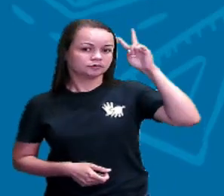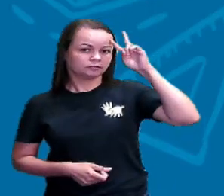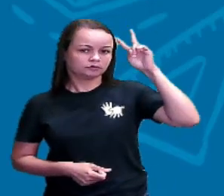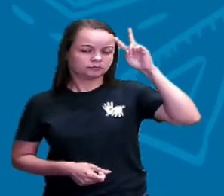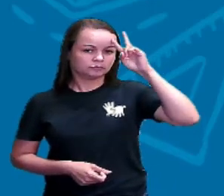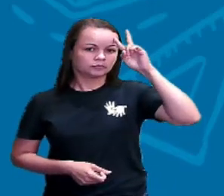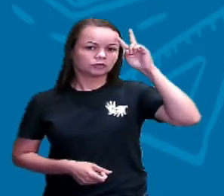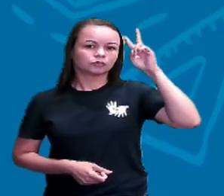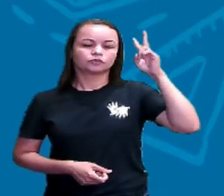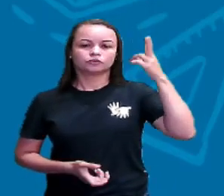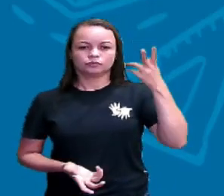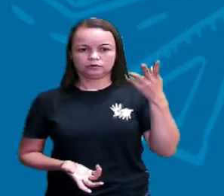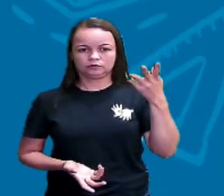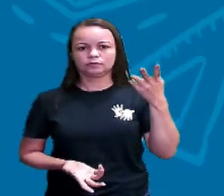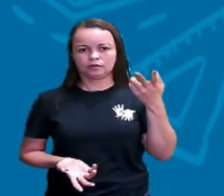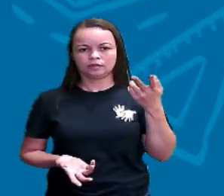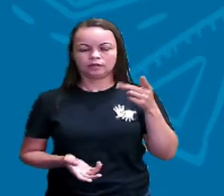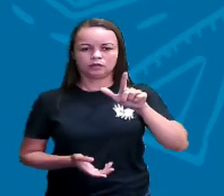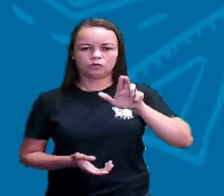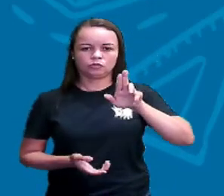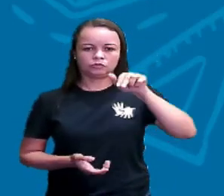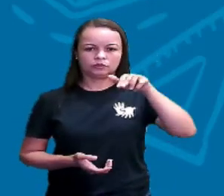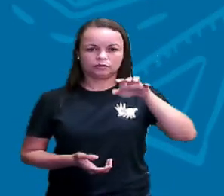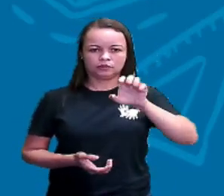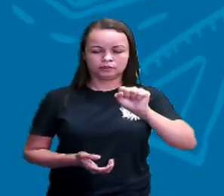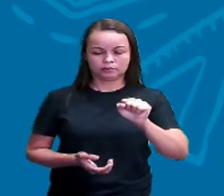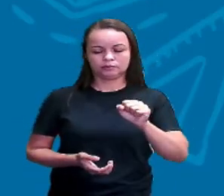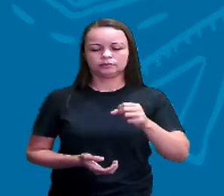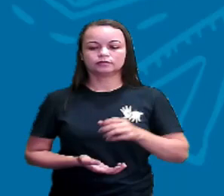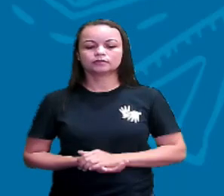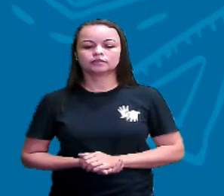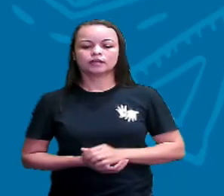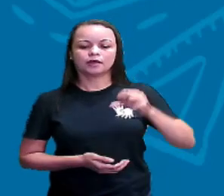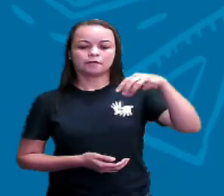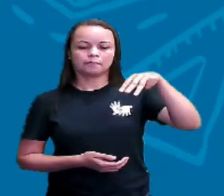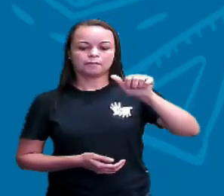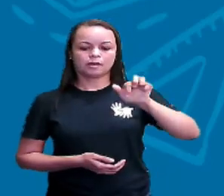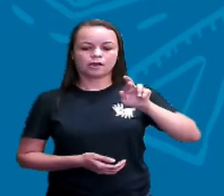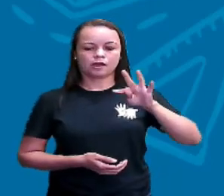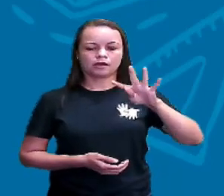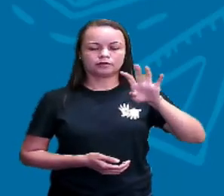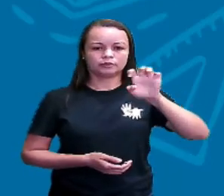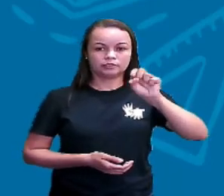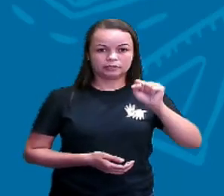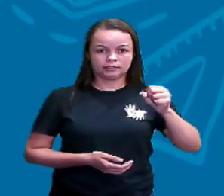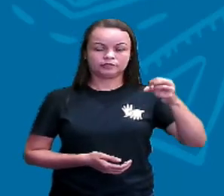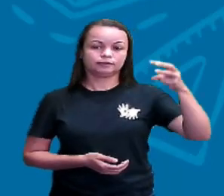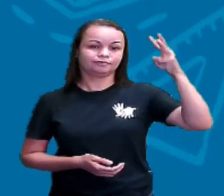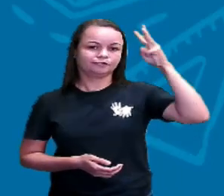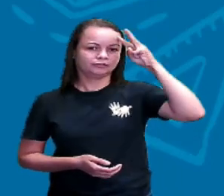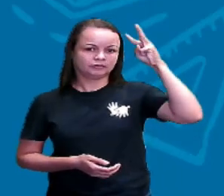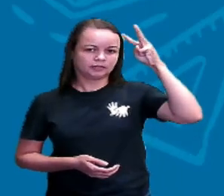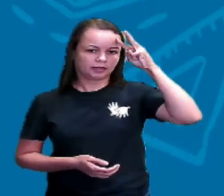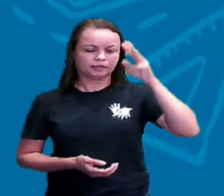Lunes, que é a nossa segunda-feira. Martes,